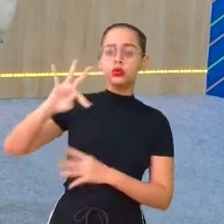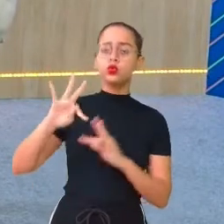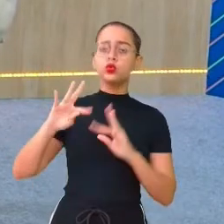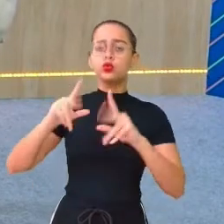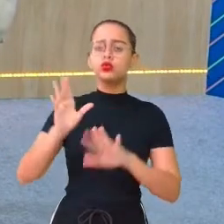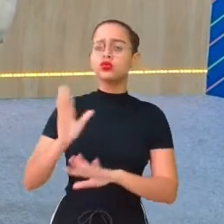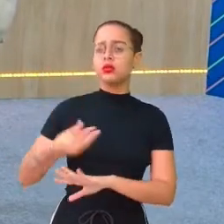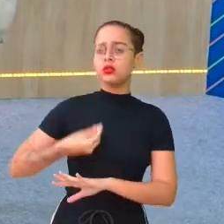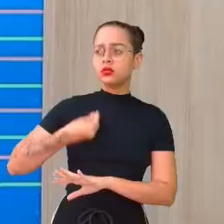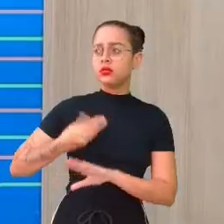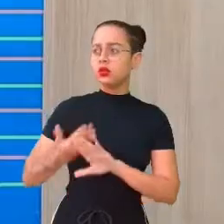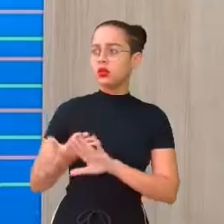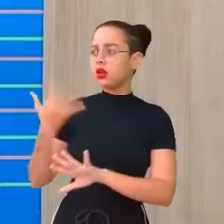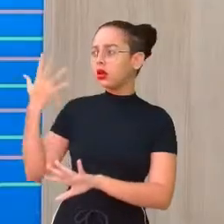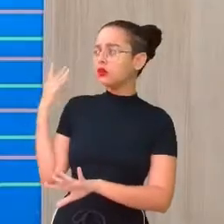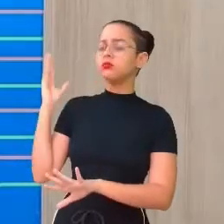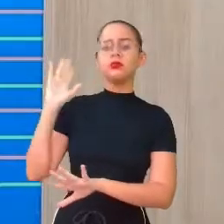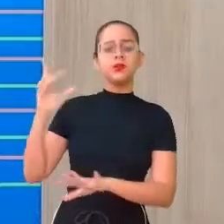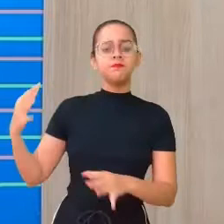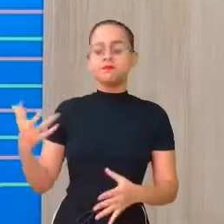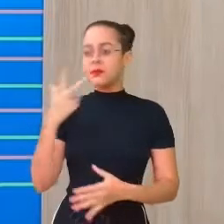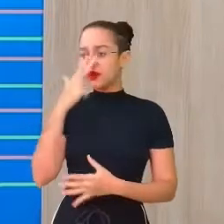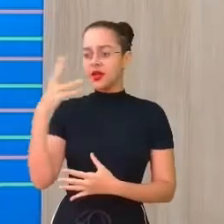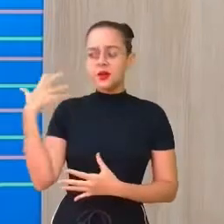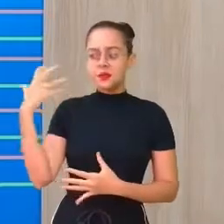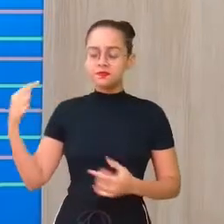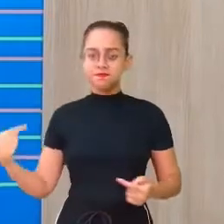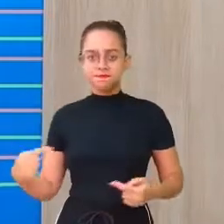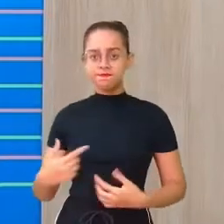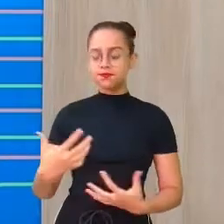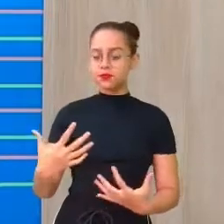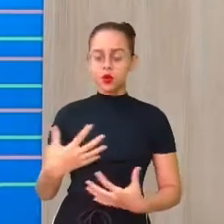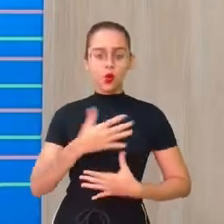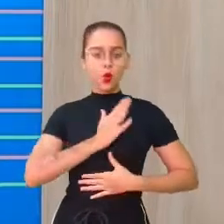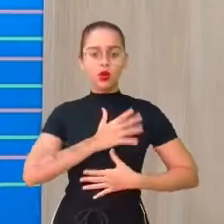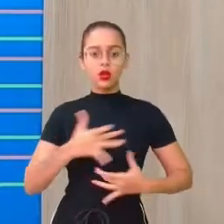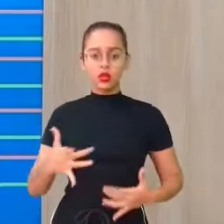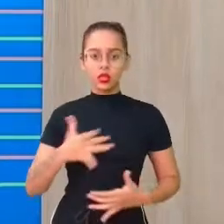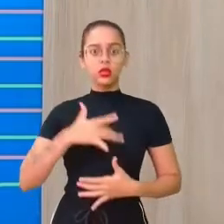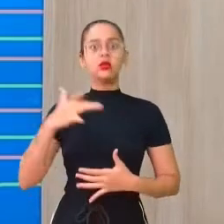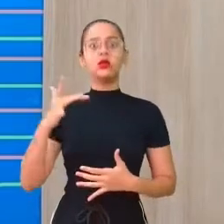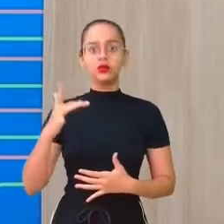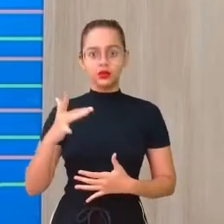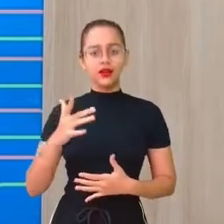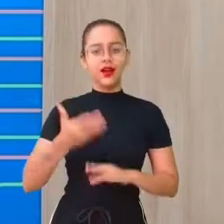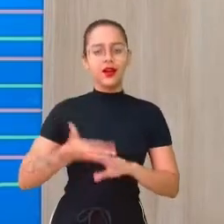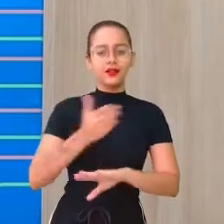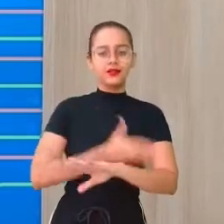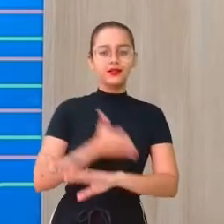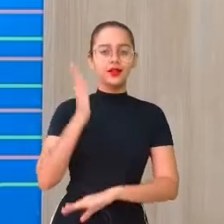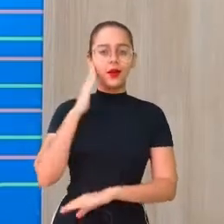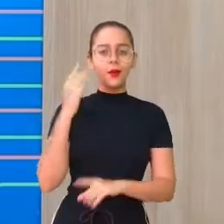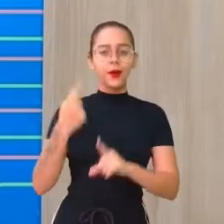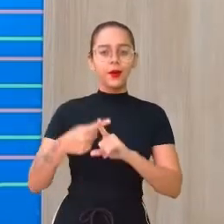já tinha sido tocado por essa música e por esse instrumento antes mesmo de saber, que